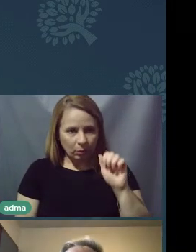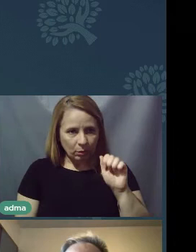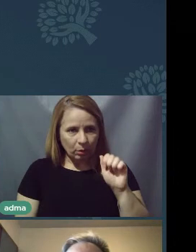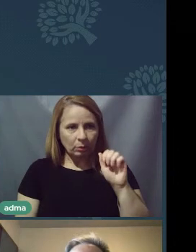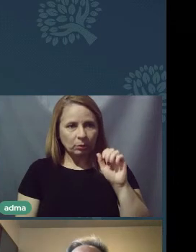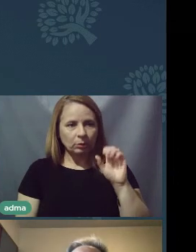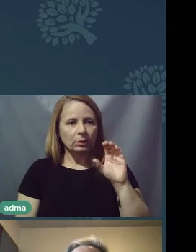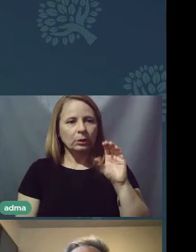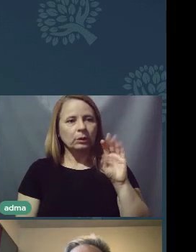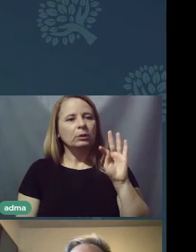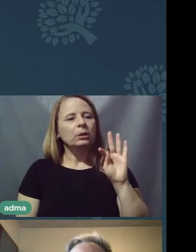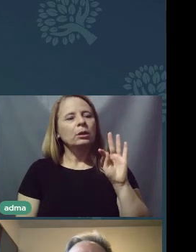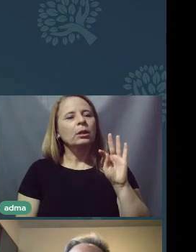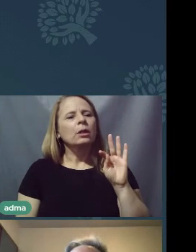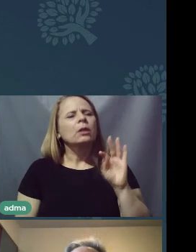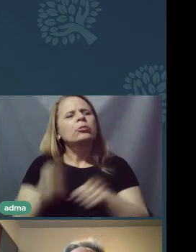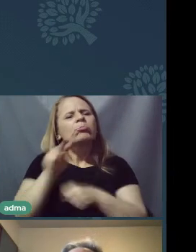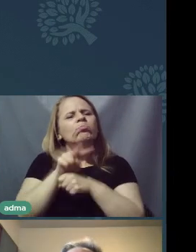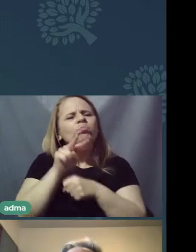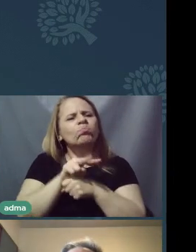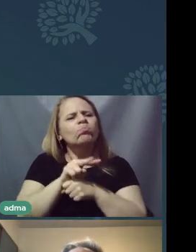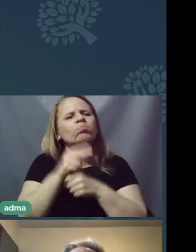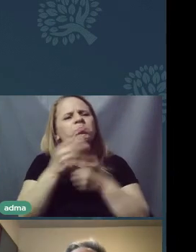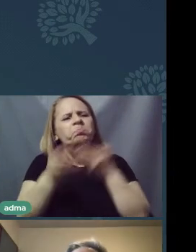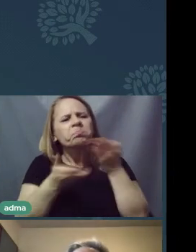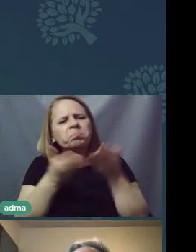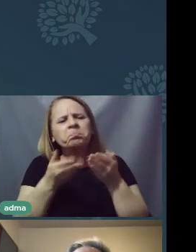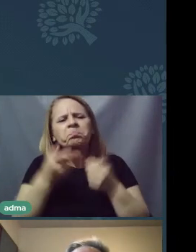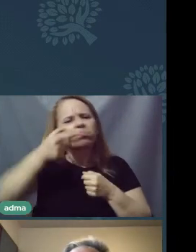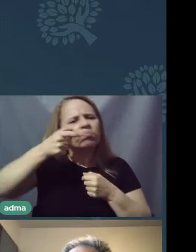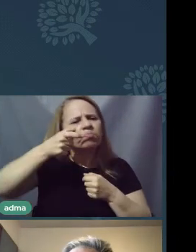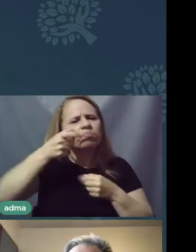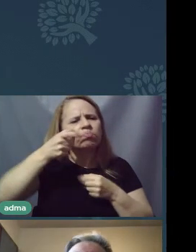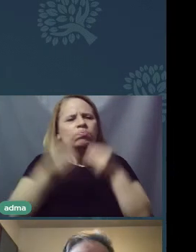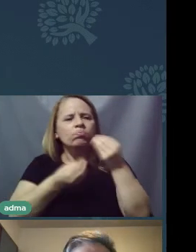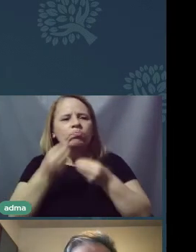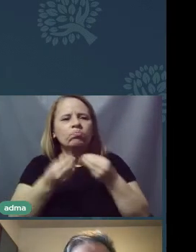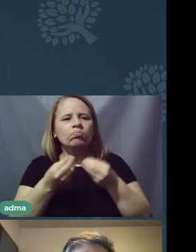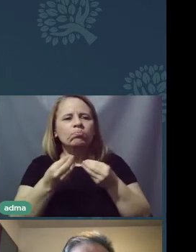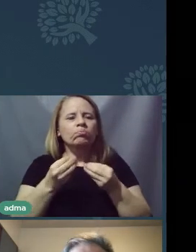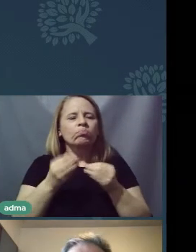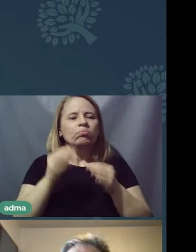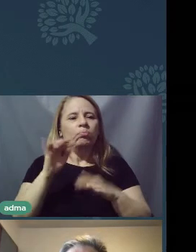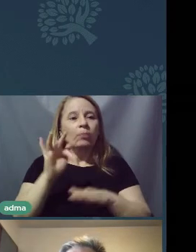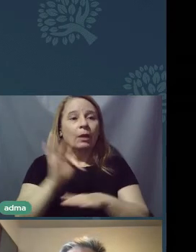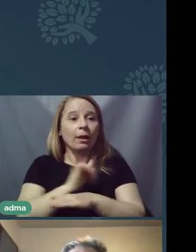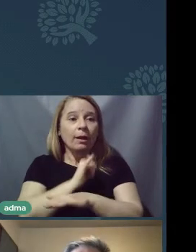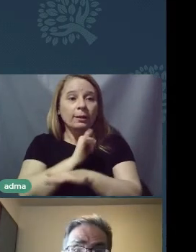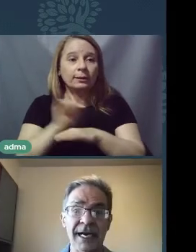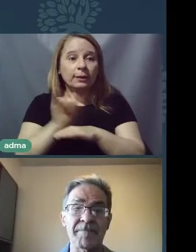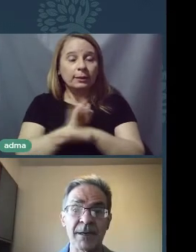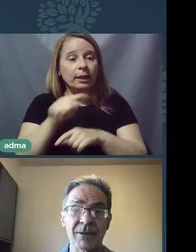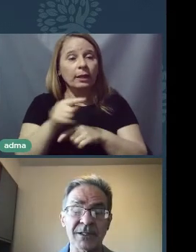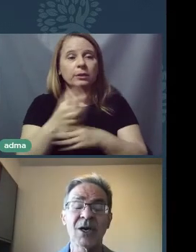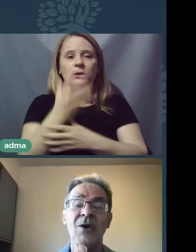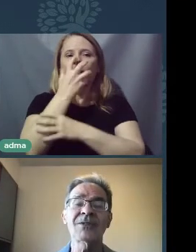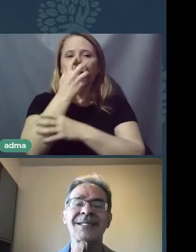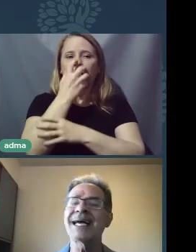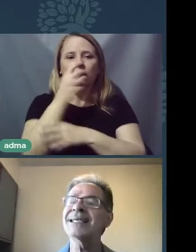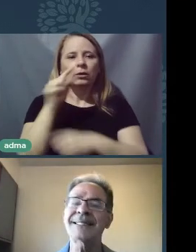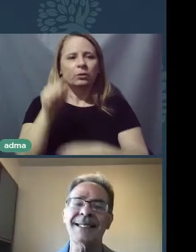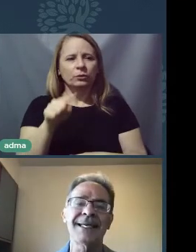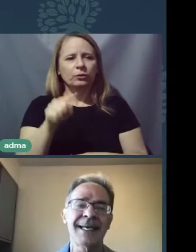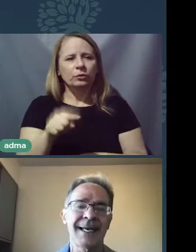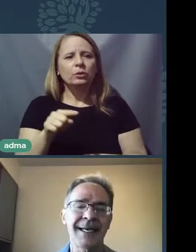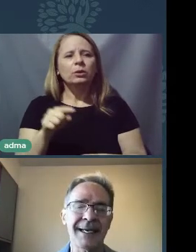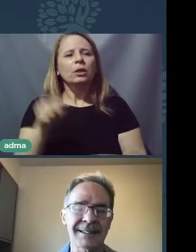com a supervisão, verificação da qualidade da técnica inalatória, eu também recomendo fortemente a vocês, fisioterapeutas,